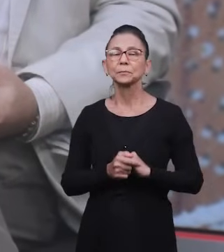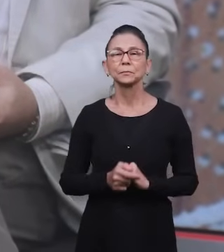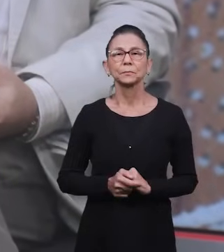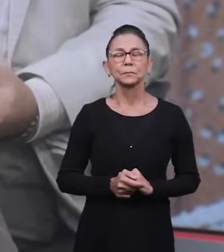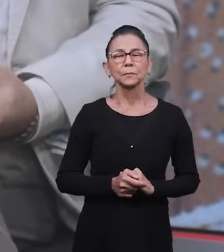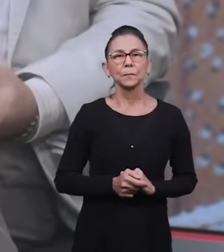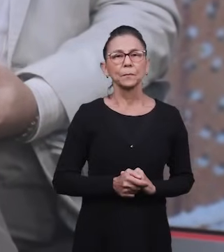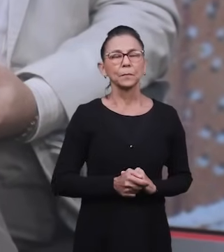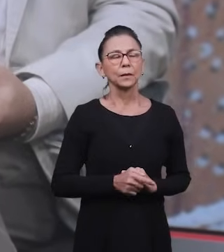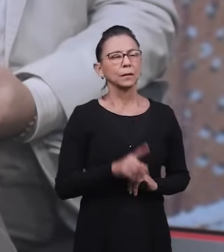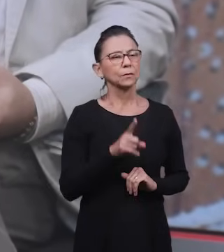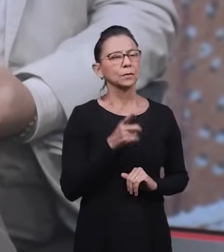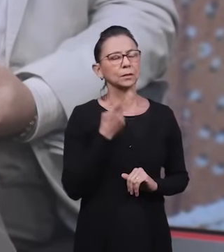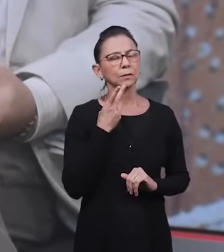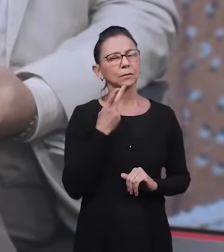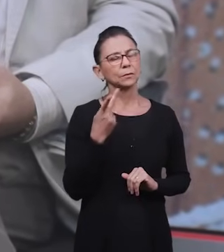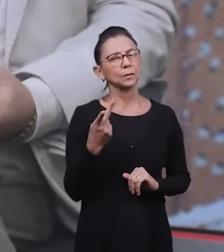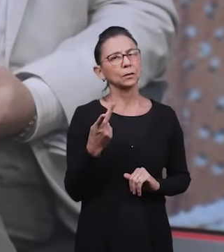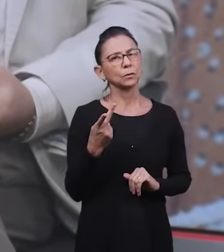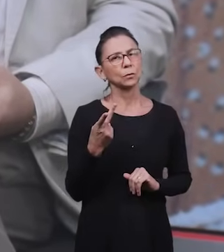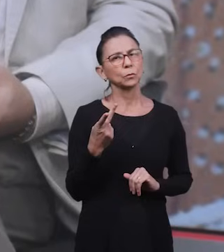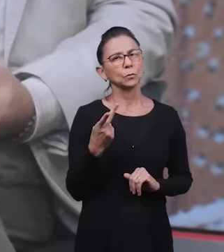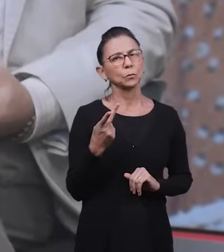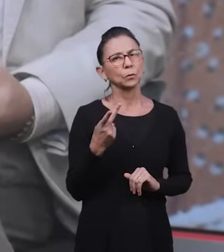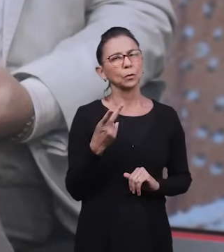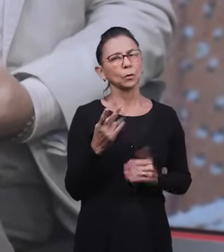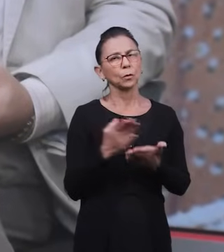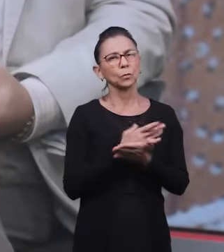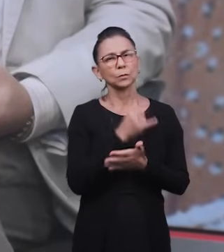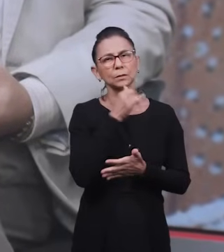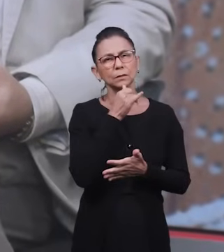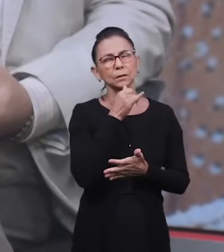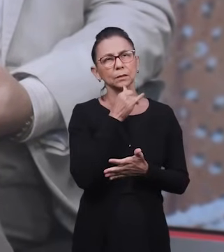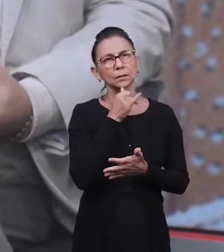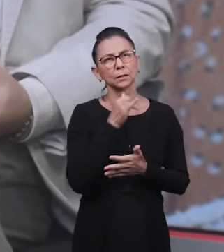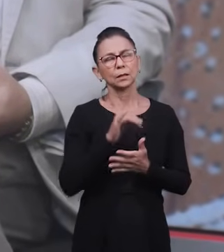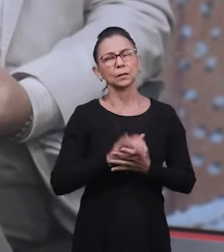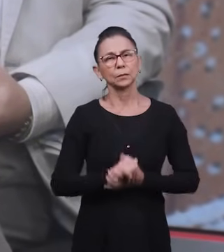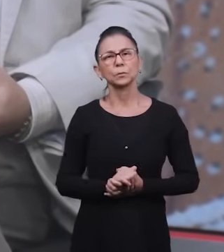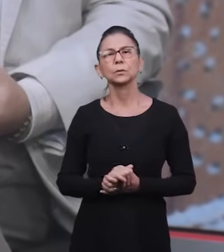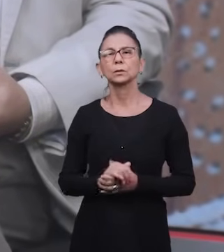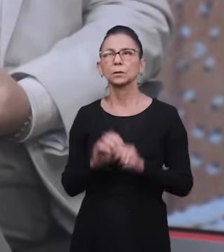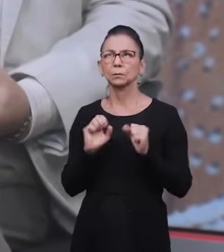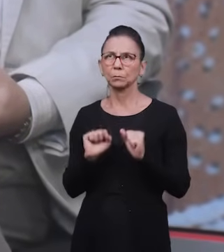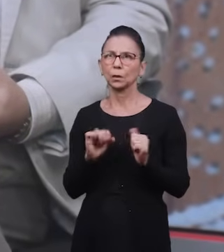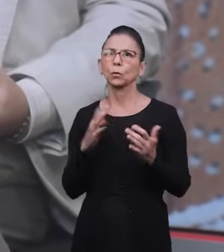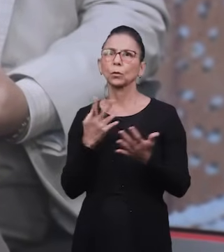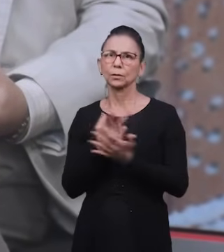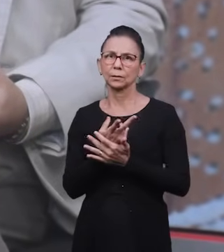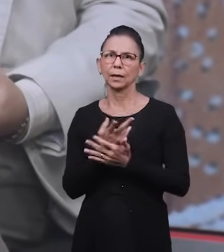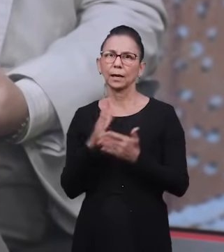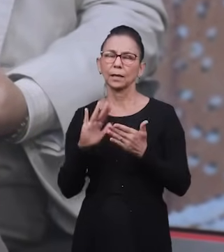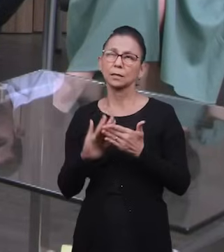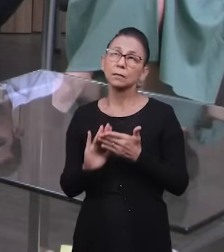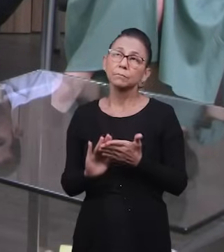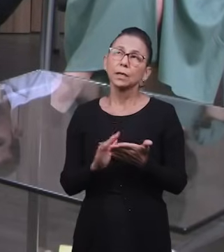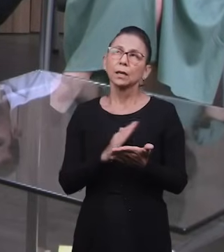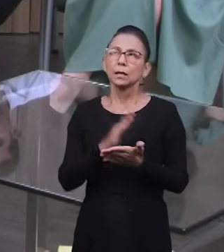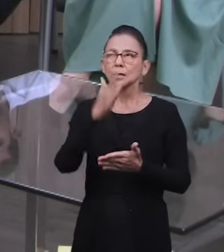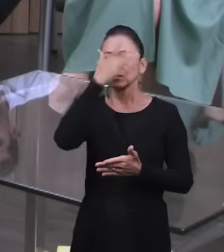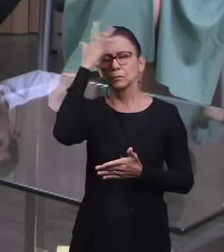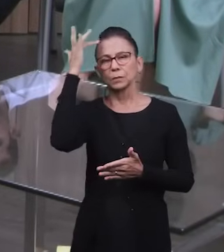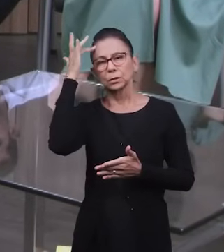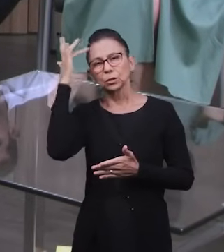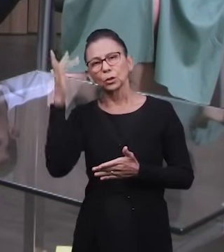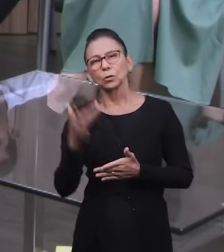é a direção do Senhor. E você colocou aqui elementos que podem acontecer de maneira externa, é o caso de